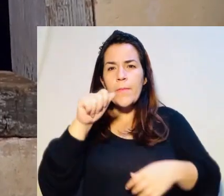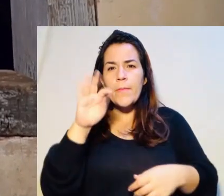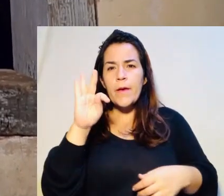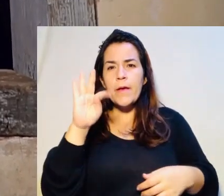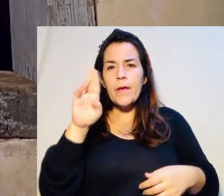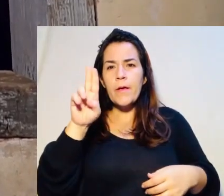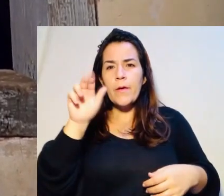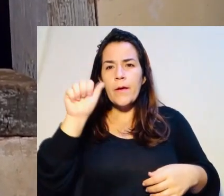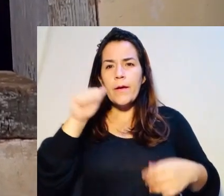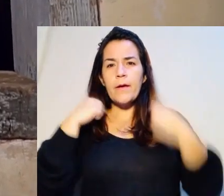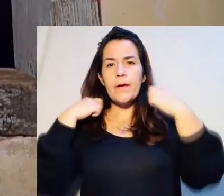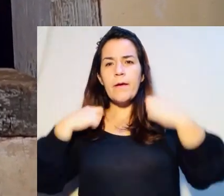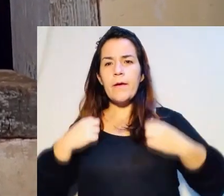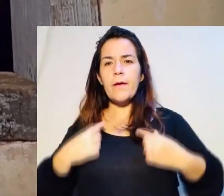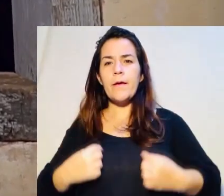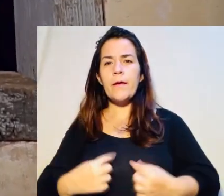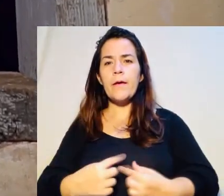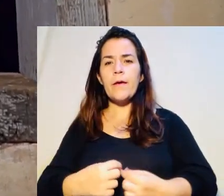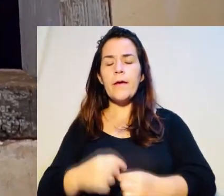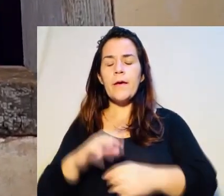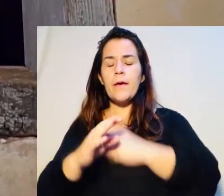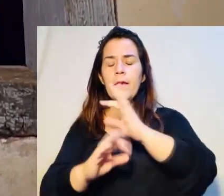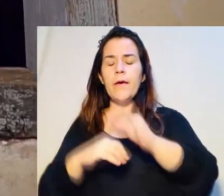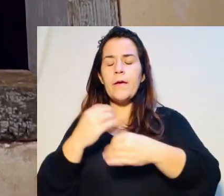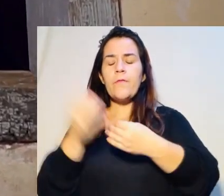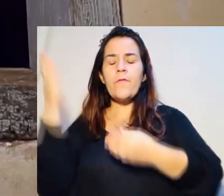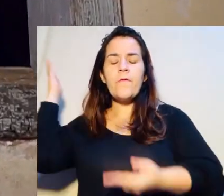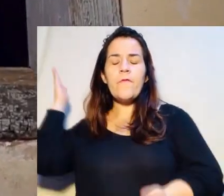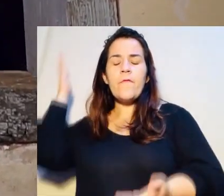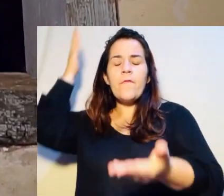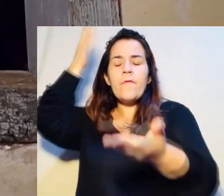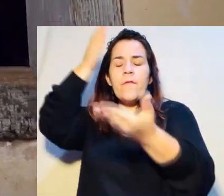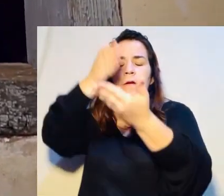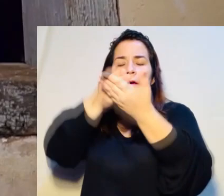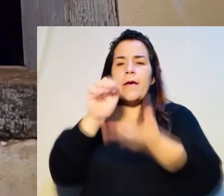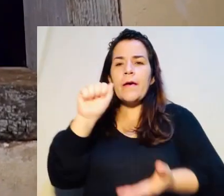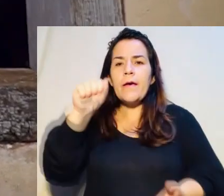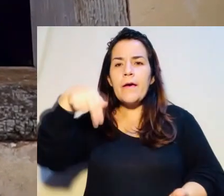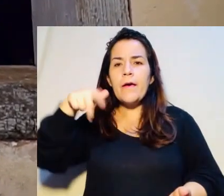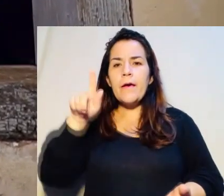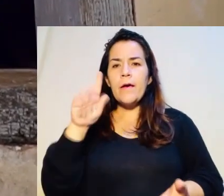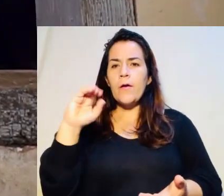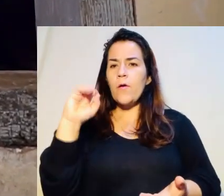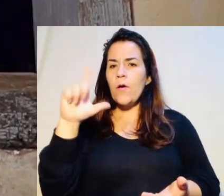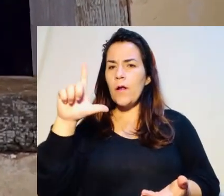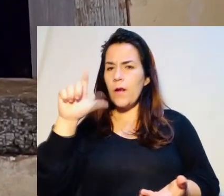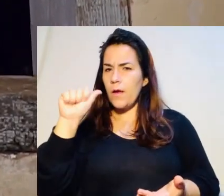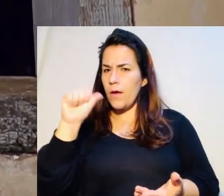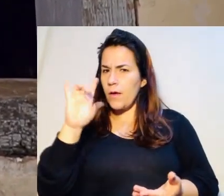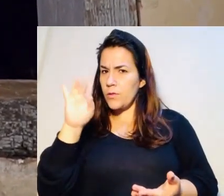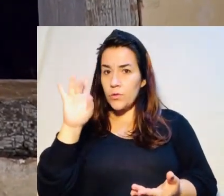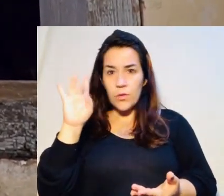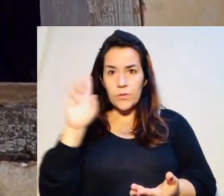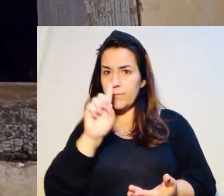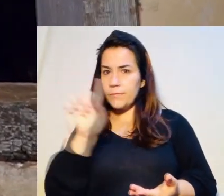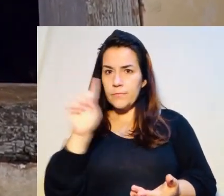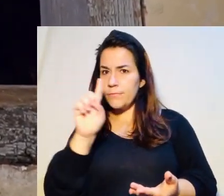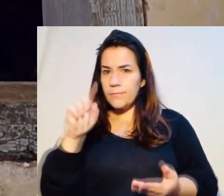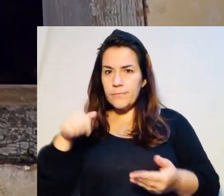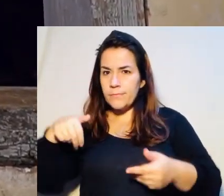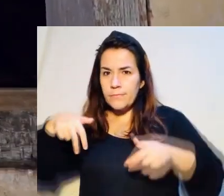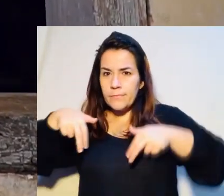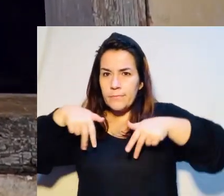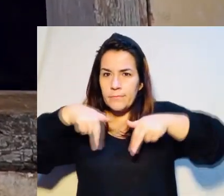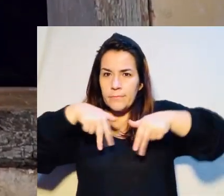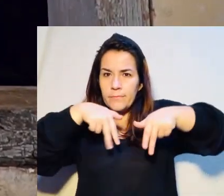patuá, com a sua rosário na mão, ela vem de Angola. Ah, mas ela não vem sozinha, não. No